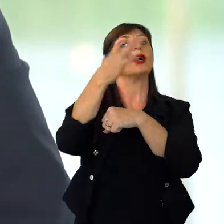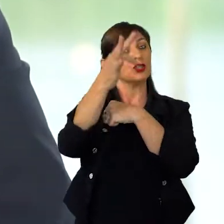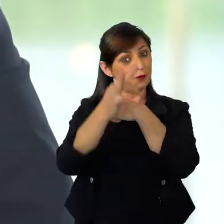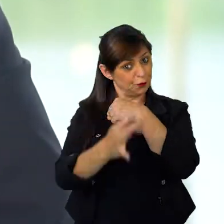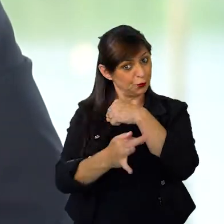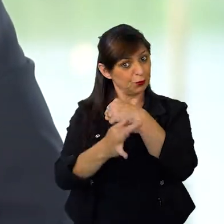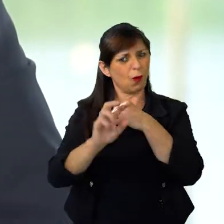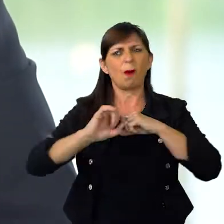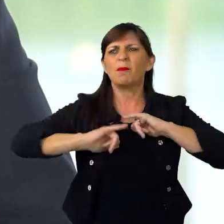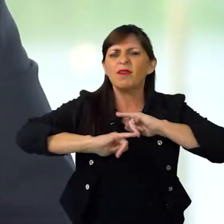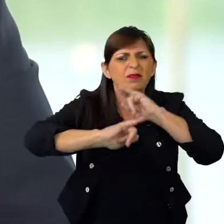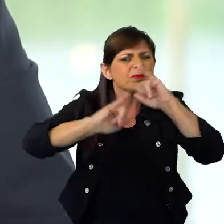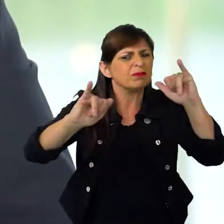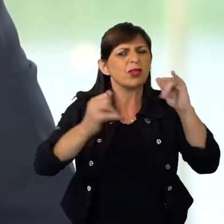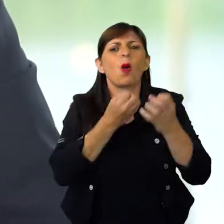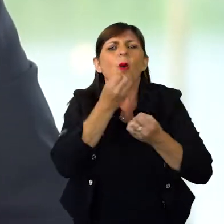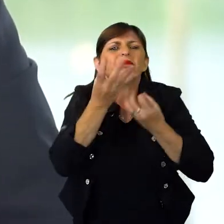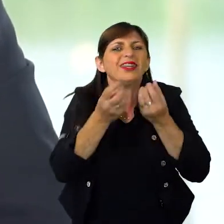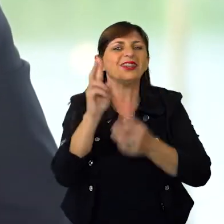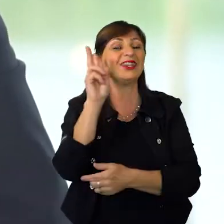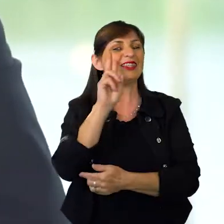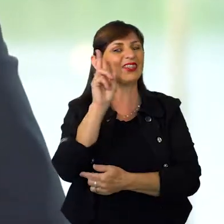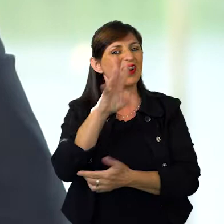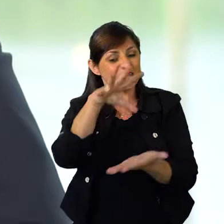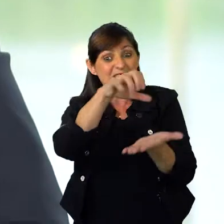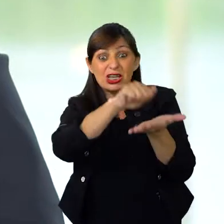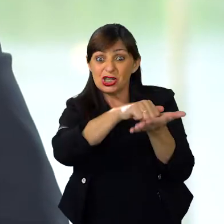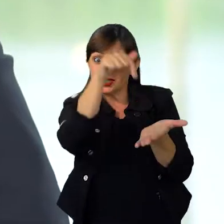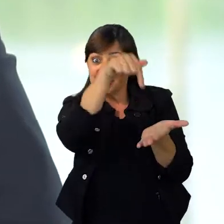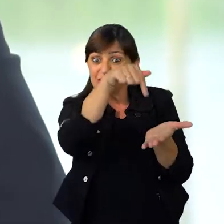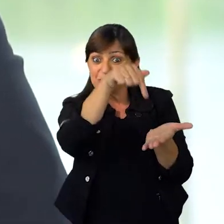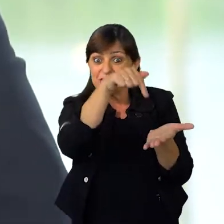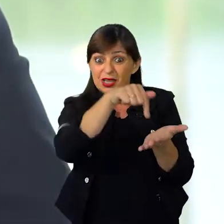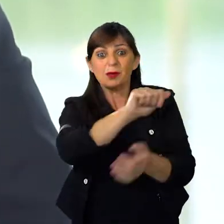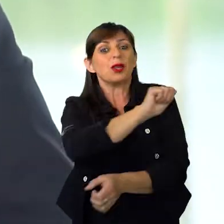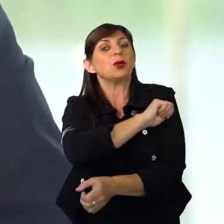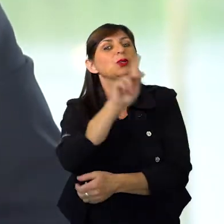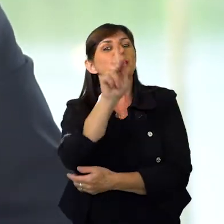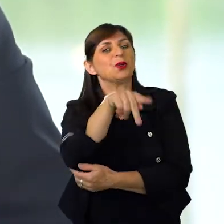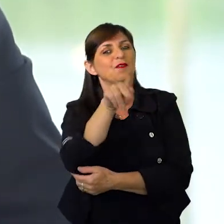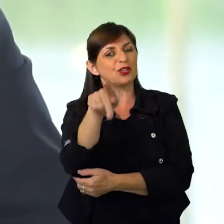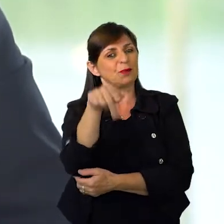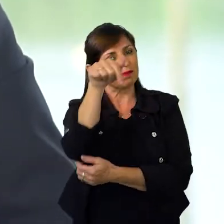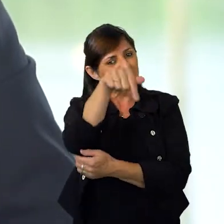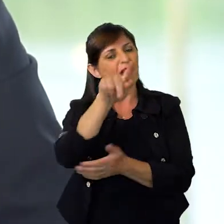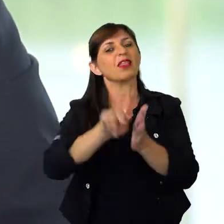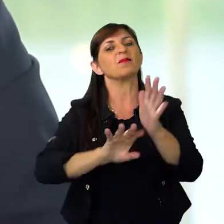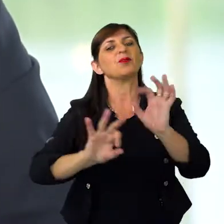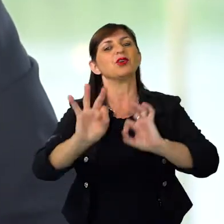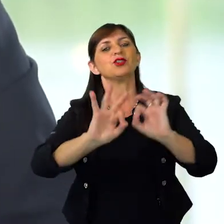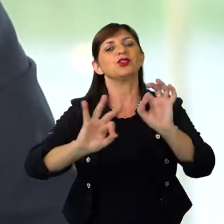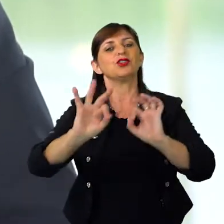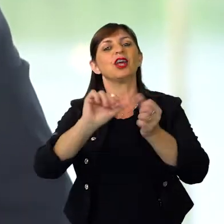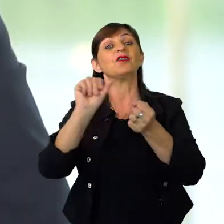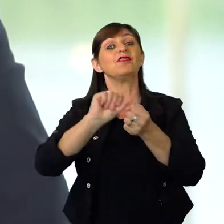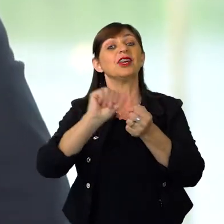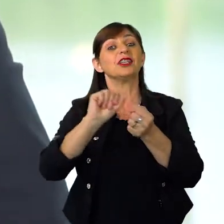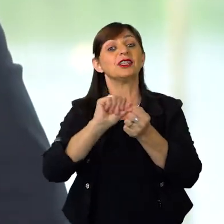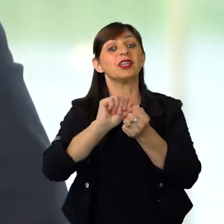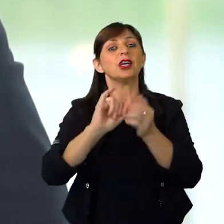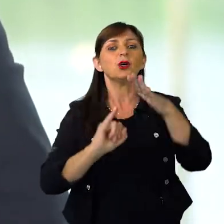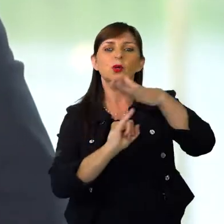Passo Fundo levando um pouco das histórias que registramos para alunos e professores e esse projeto